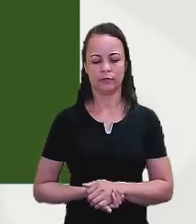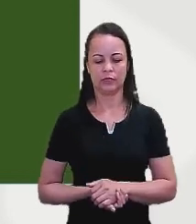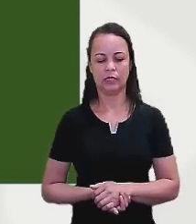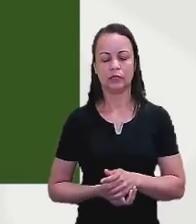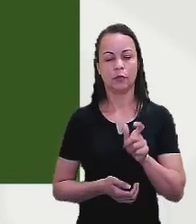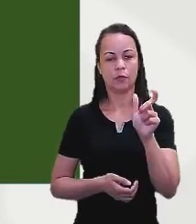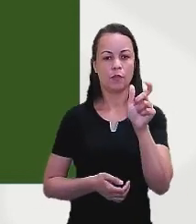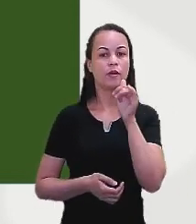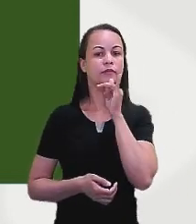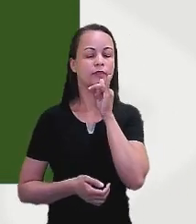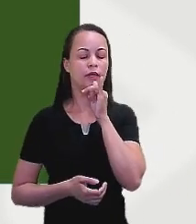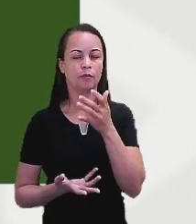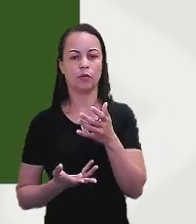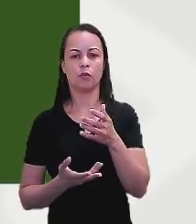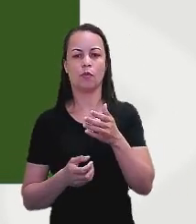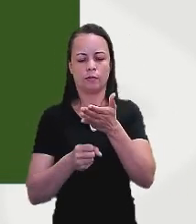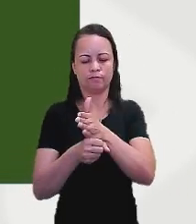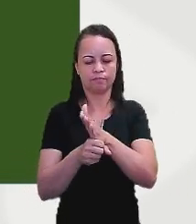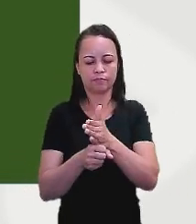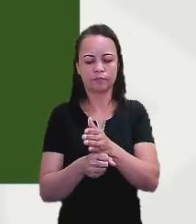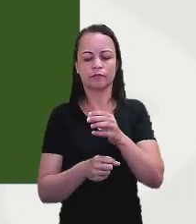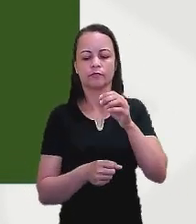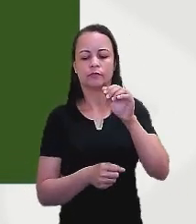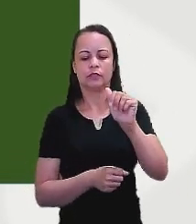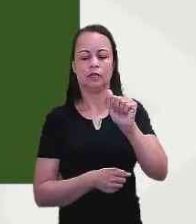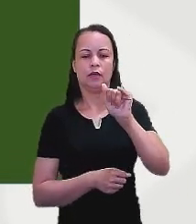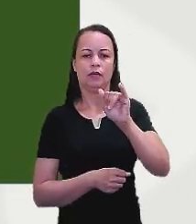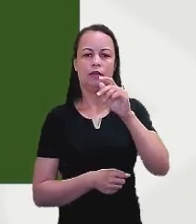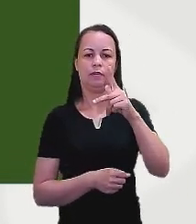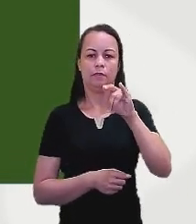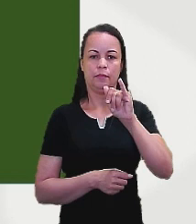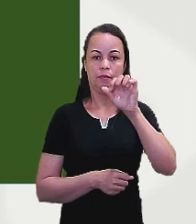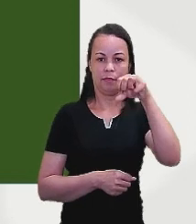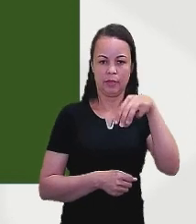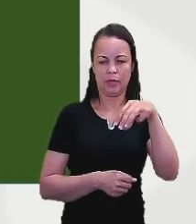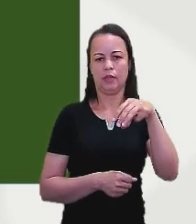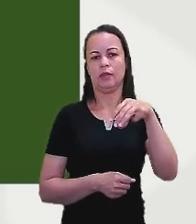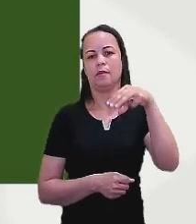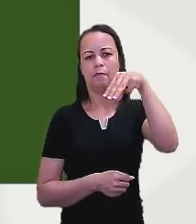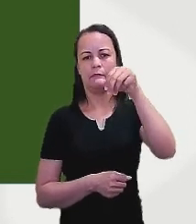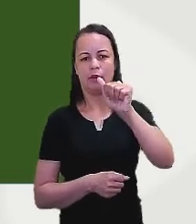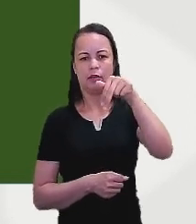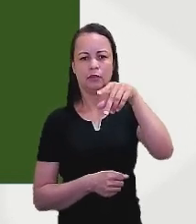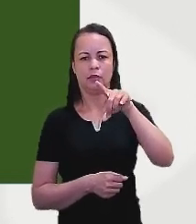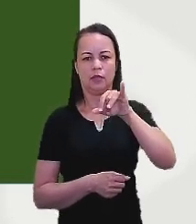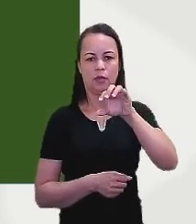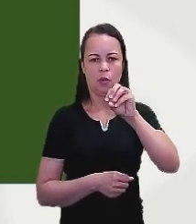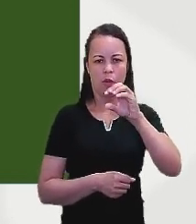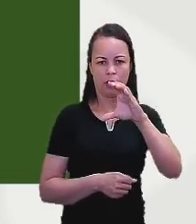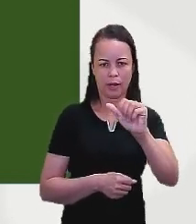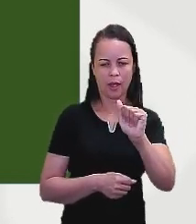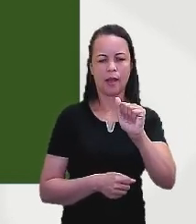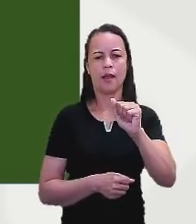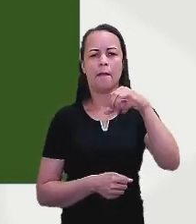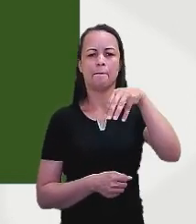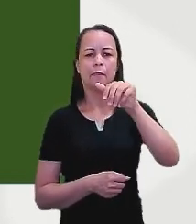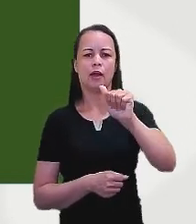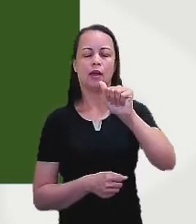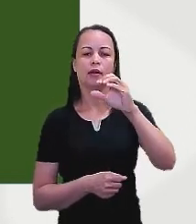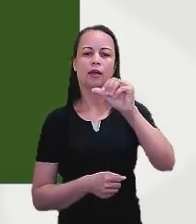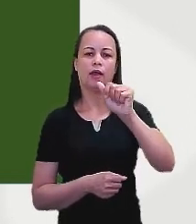o exemplo. Aipim é igual a mandioca, que é igual a macaxeira. 3 nomes para um único